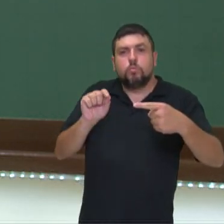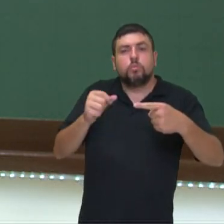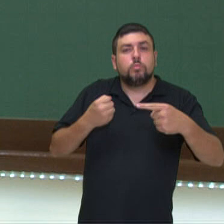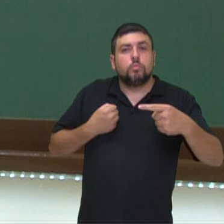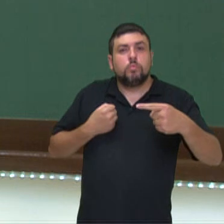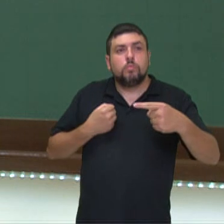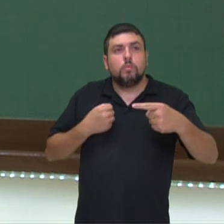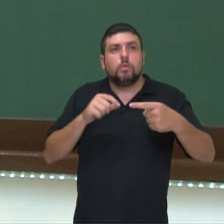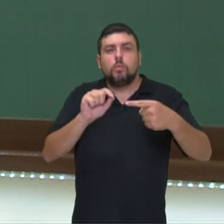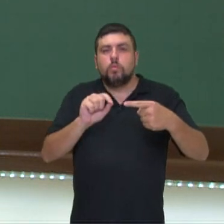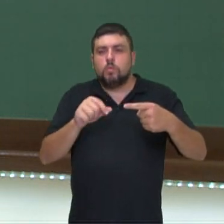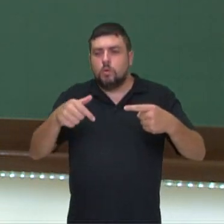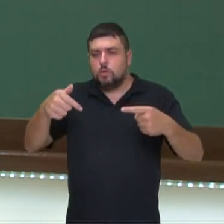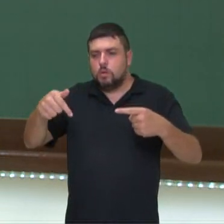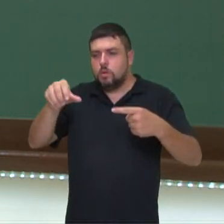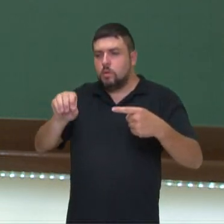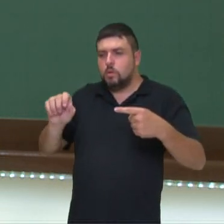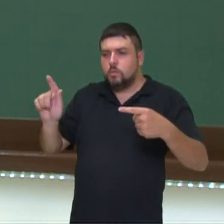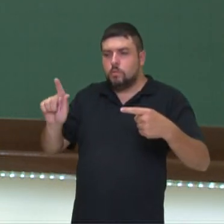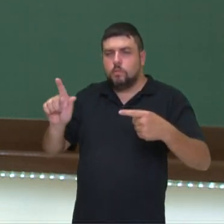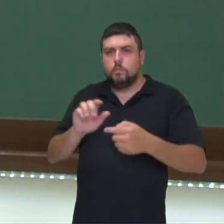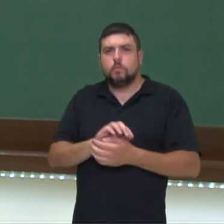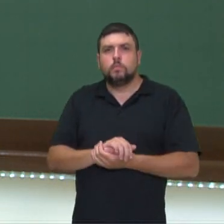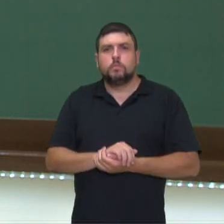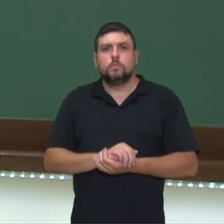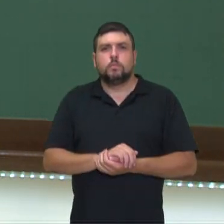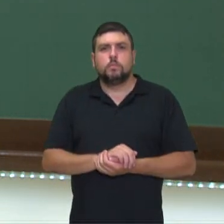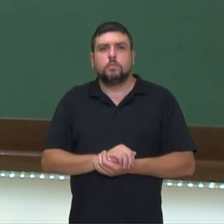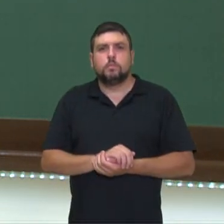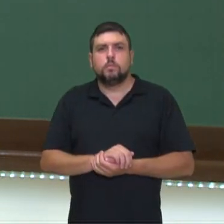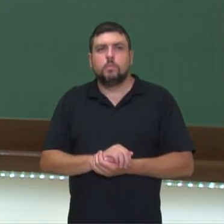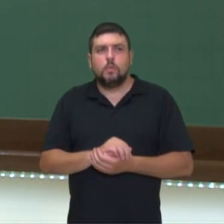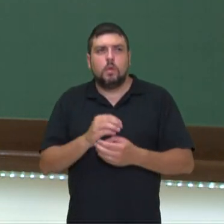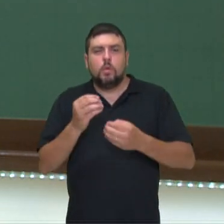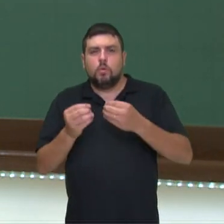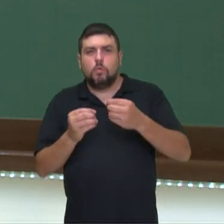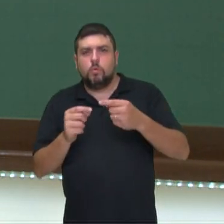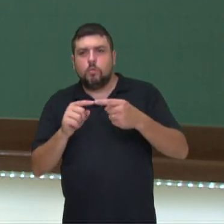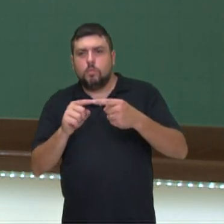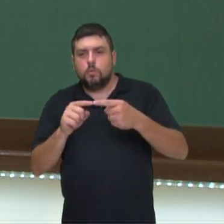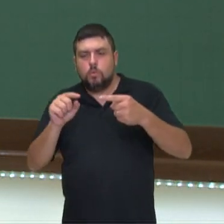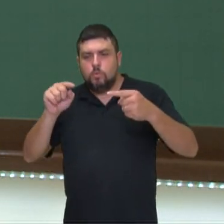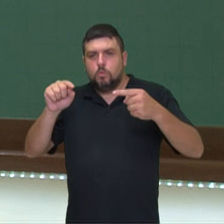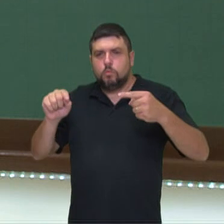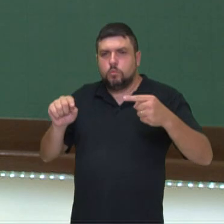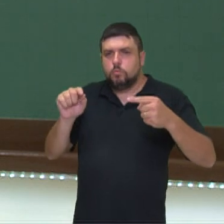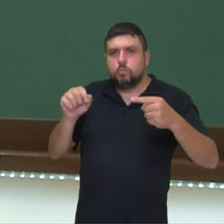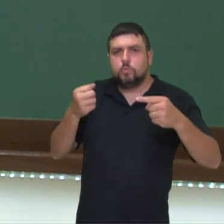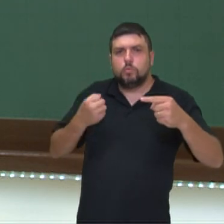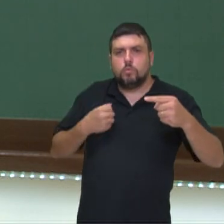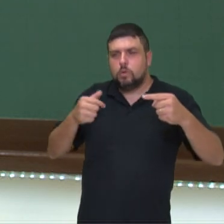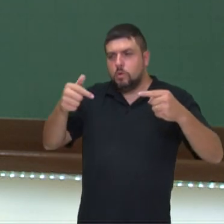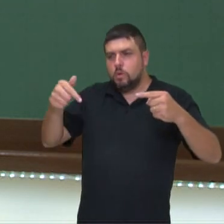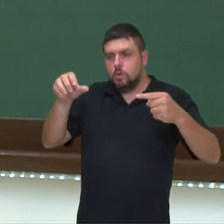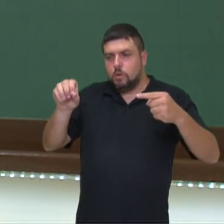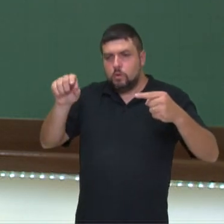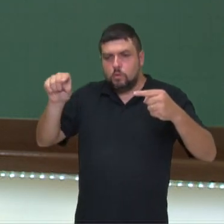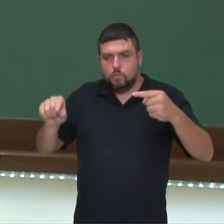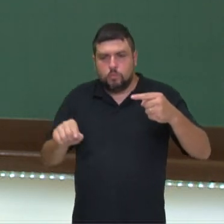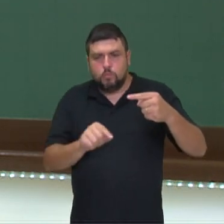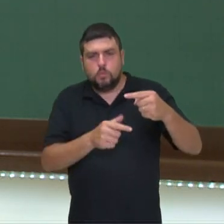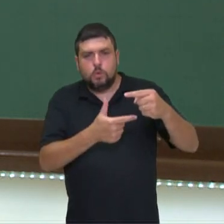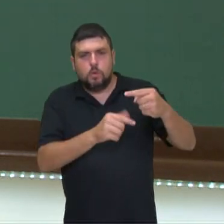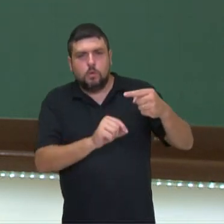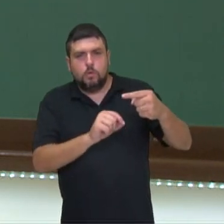Para eu chegar nos 70 gramas, o que eu fiz? Eu dividi esse número aqui por 20 e multipliquei por 7. Então, para eu achar o resultado